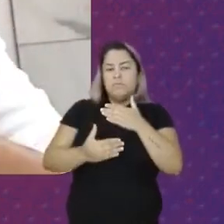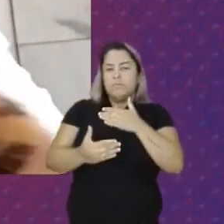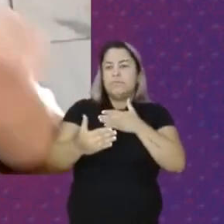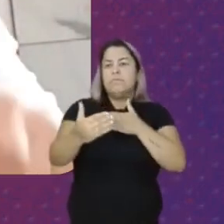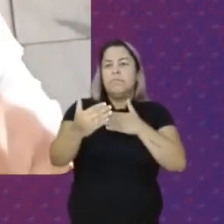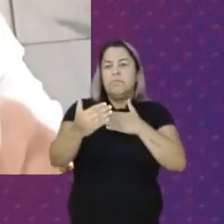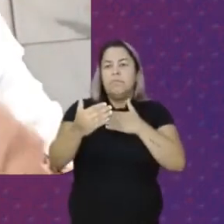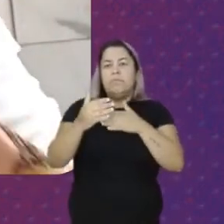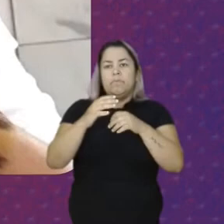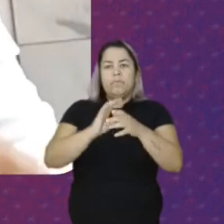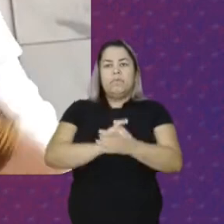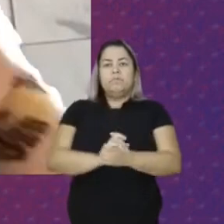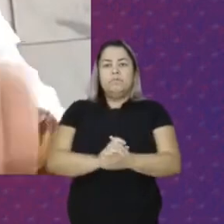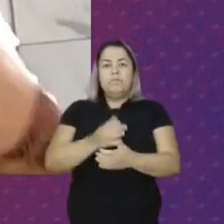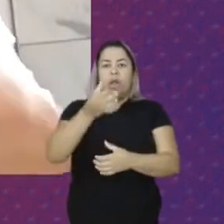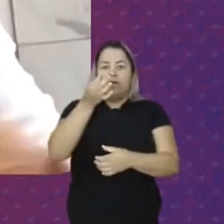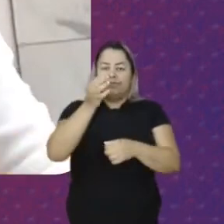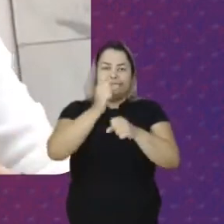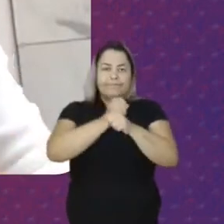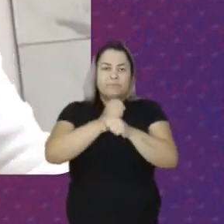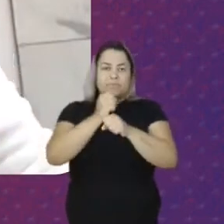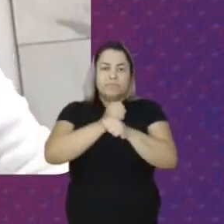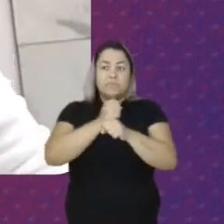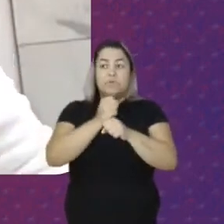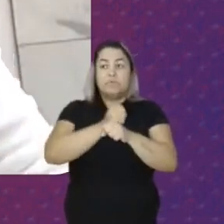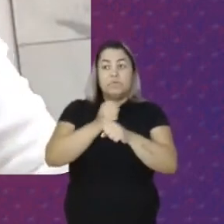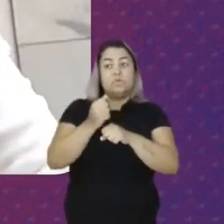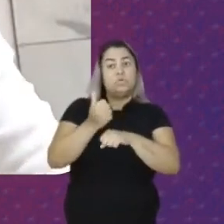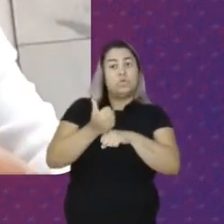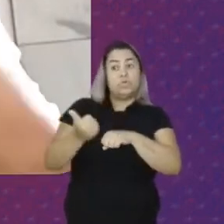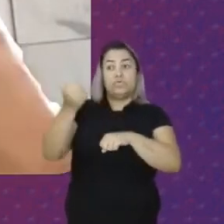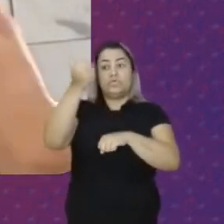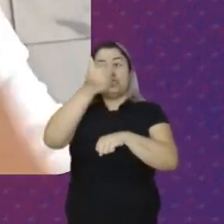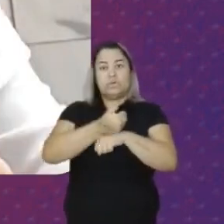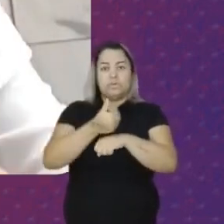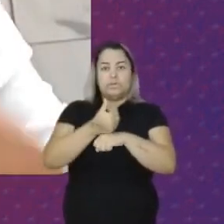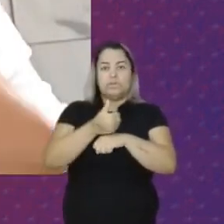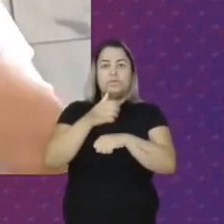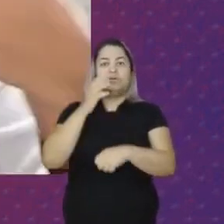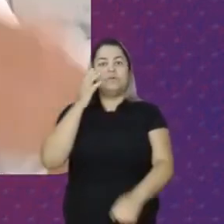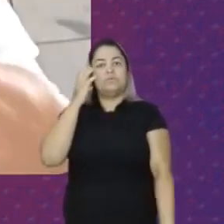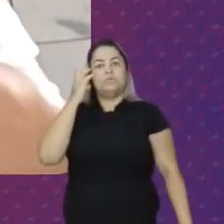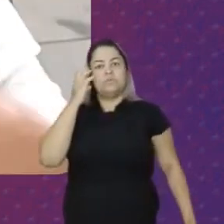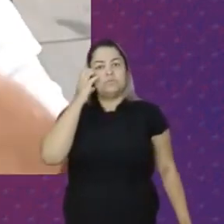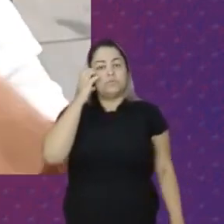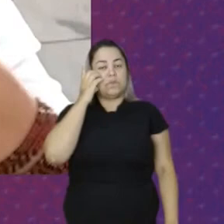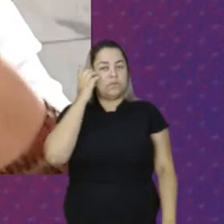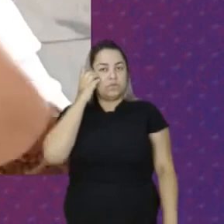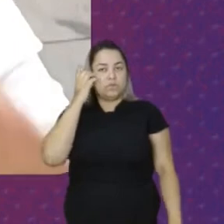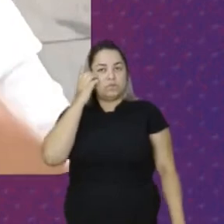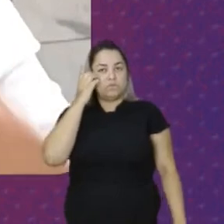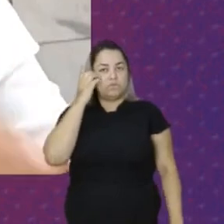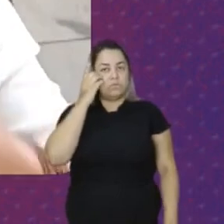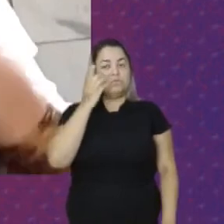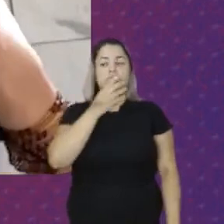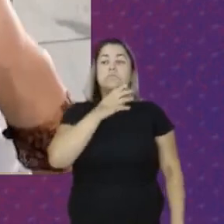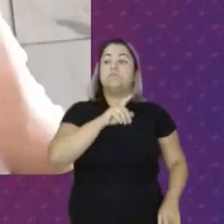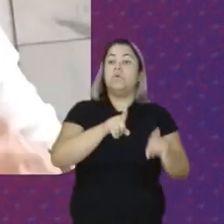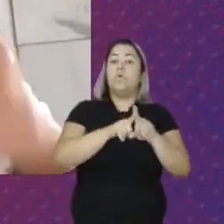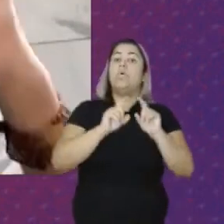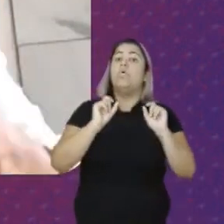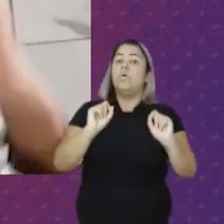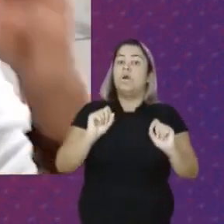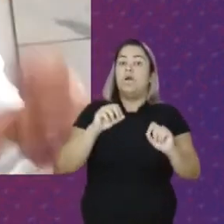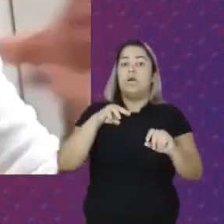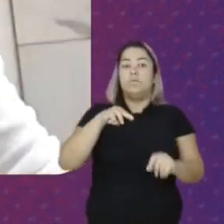passou, né, que foram dos últimos 6 anos, desde o golpe da presidenta Dilma, de incentivo misógino. E o que é essa misoginia?